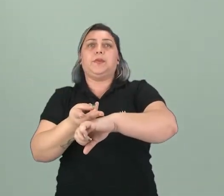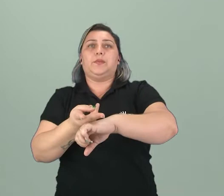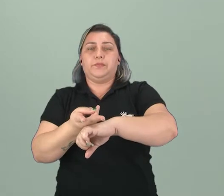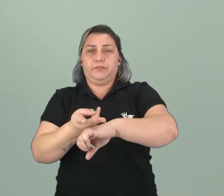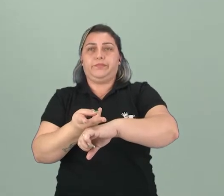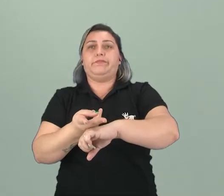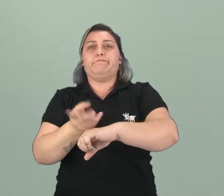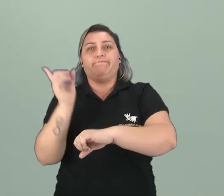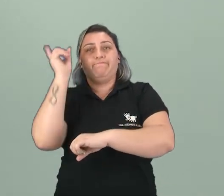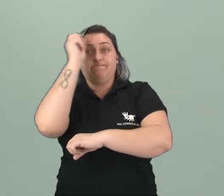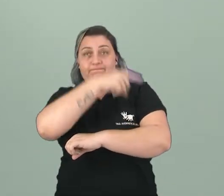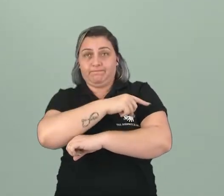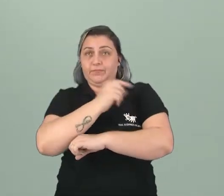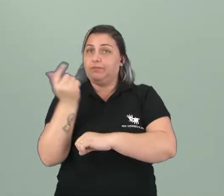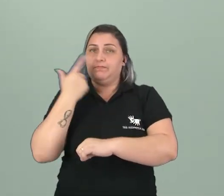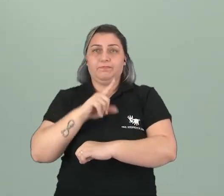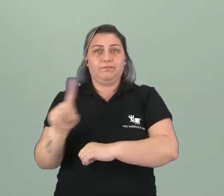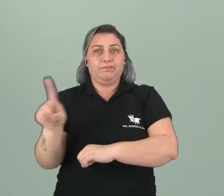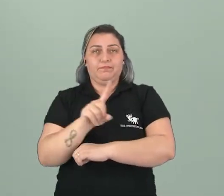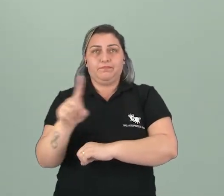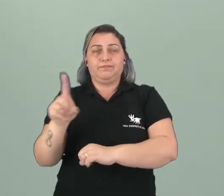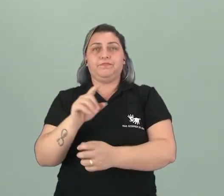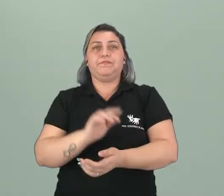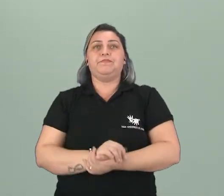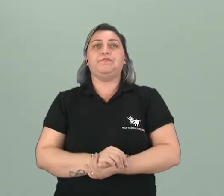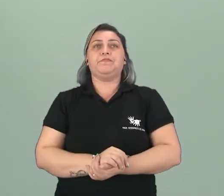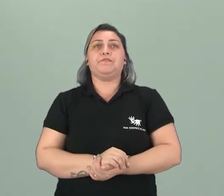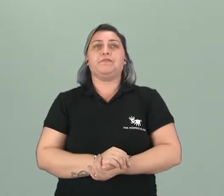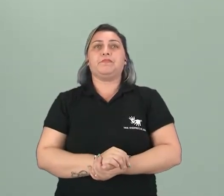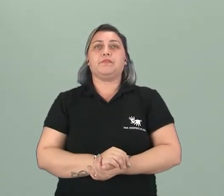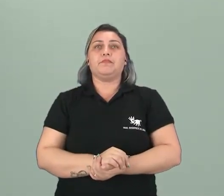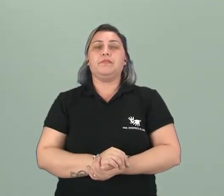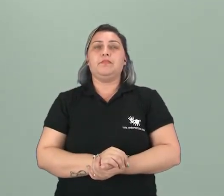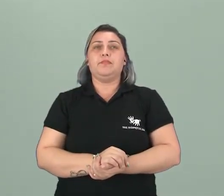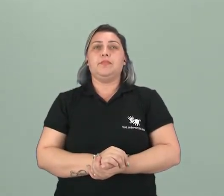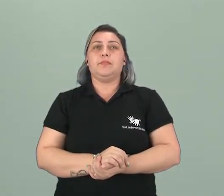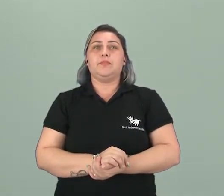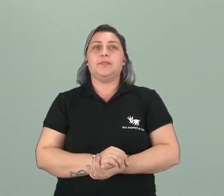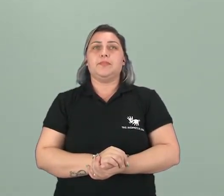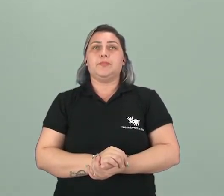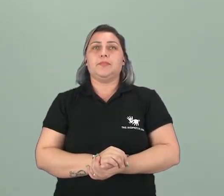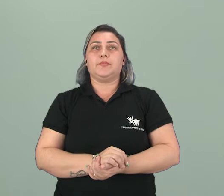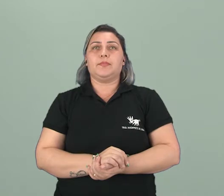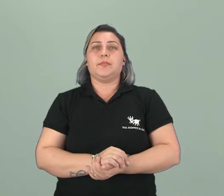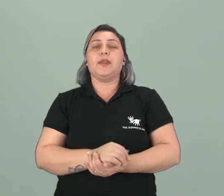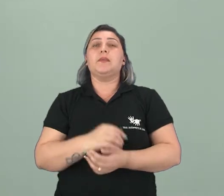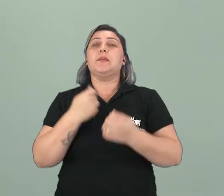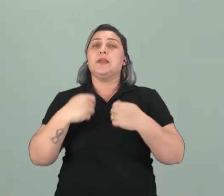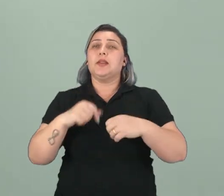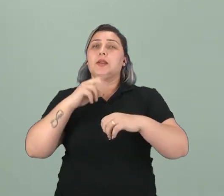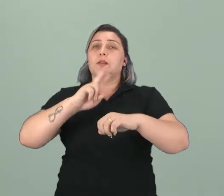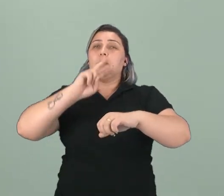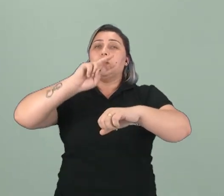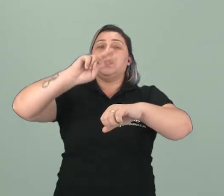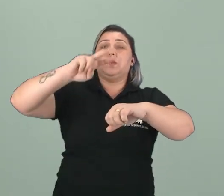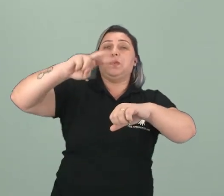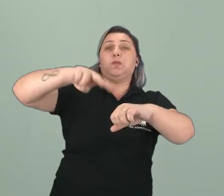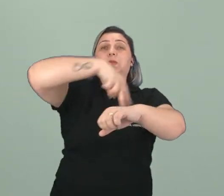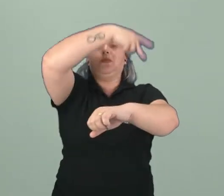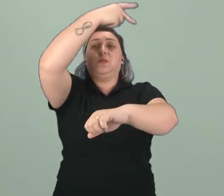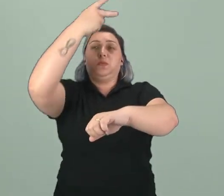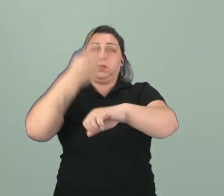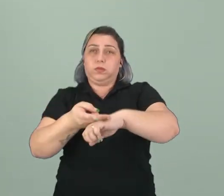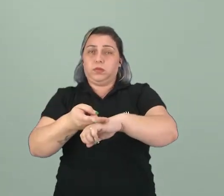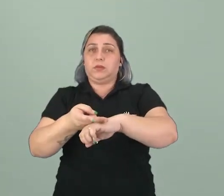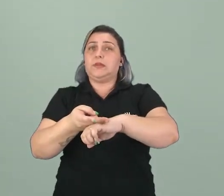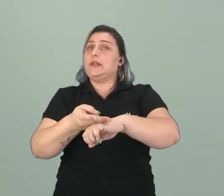aqueles giros, né? Aqueles mortais que os ginastas fazem, né? Então eles teriam que saltar muito alto para que